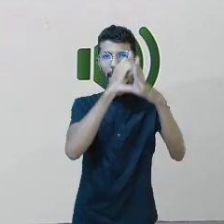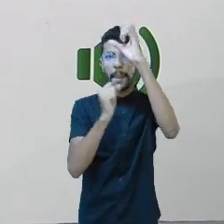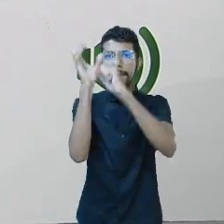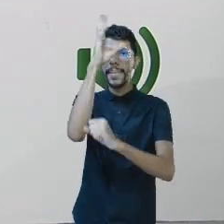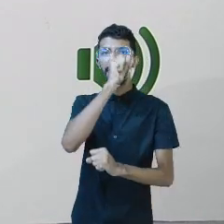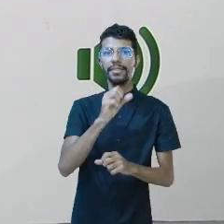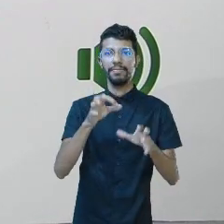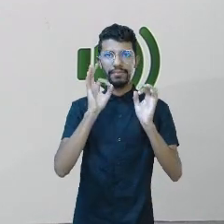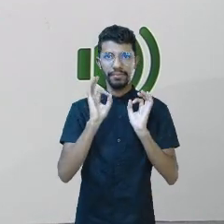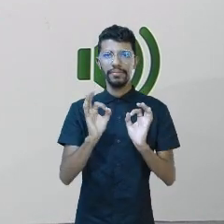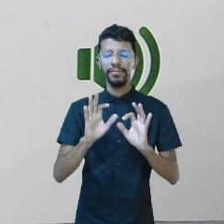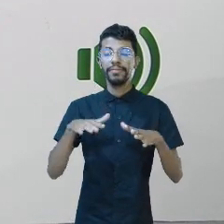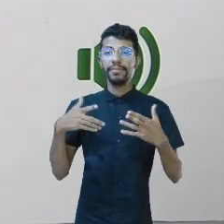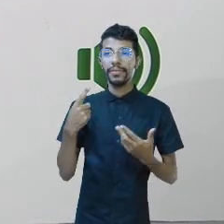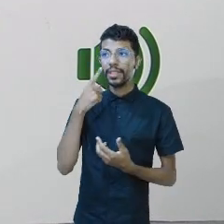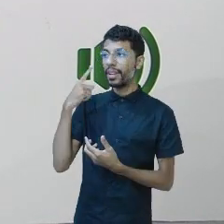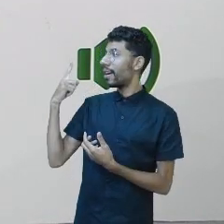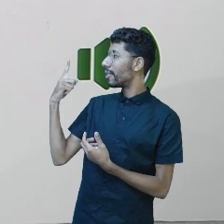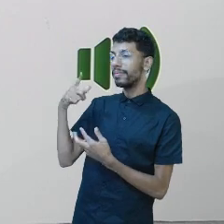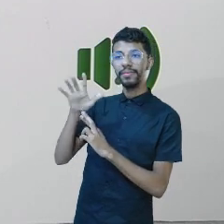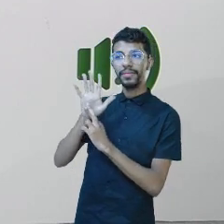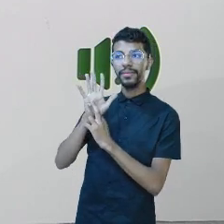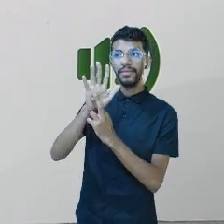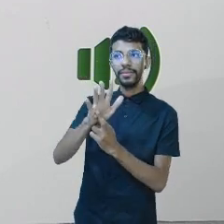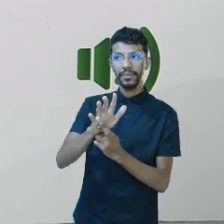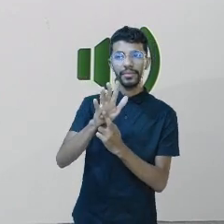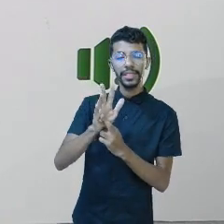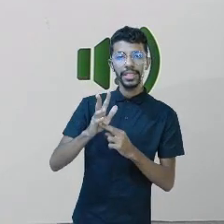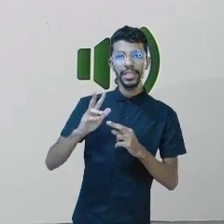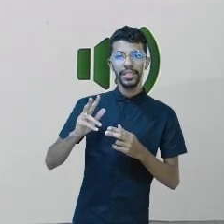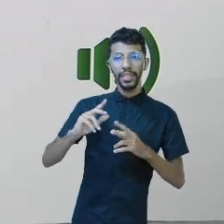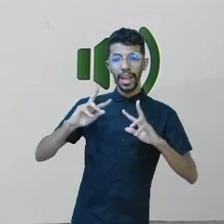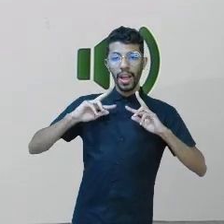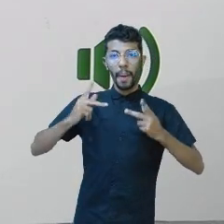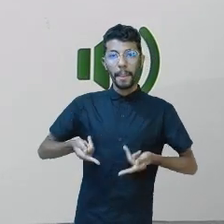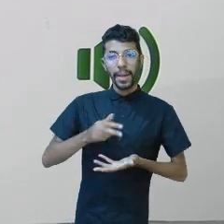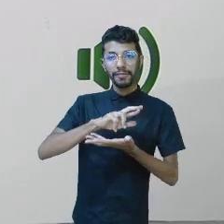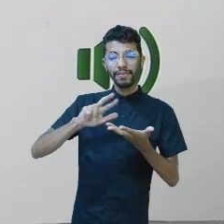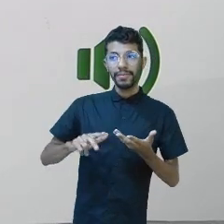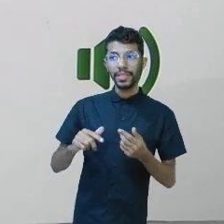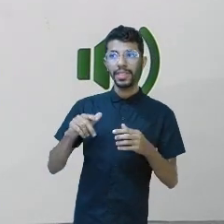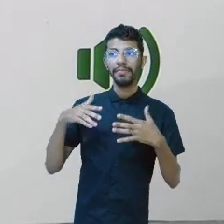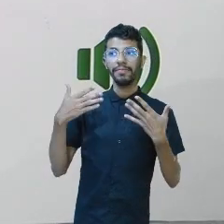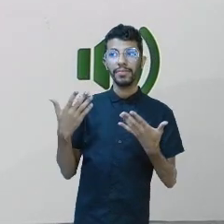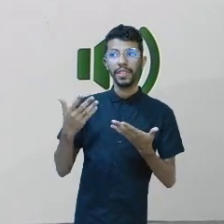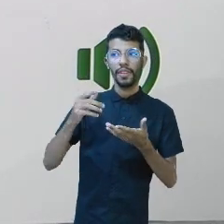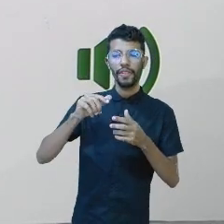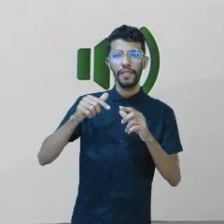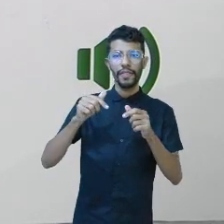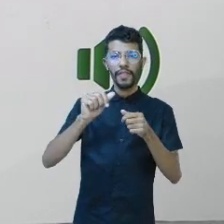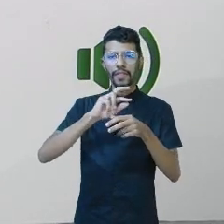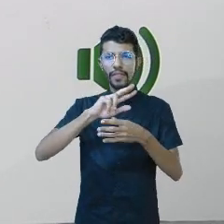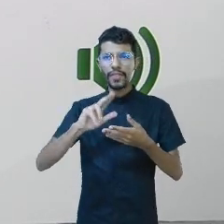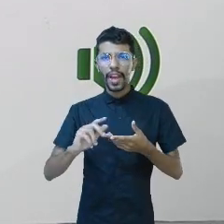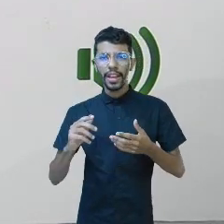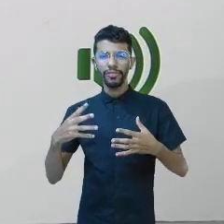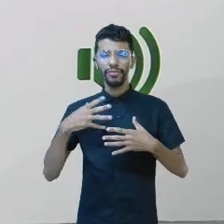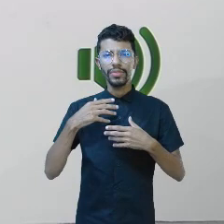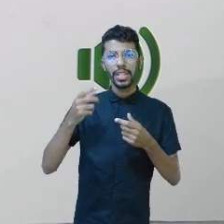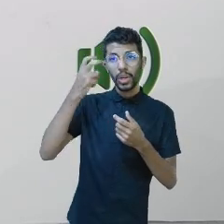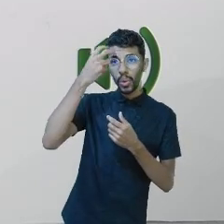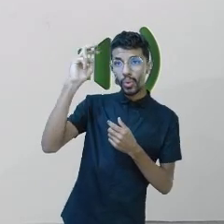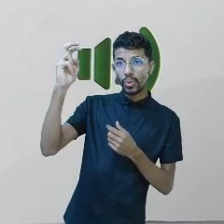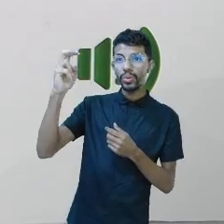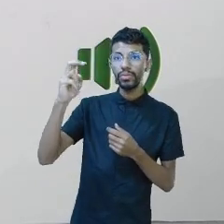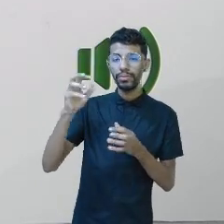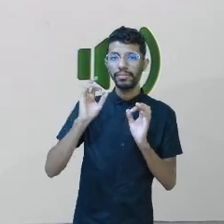aqui: representações da diversidade humana, figura humana de diferentes estéticas, modalidades e culturas. Nós vamos falar